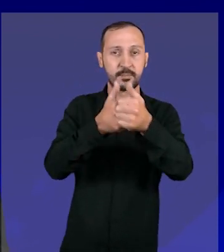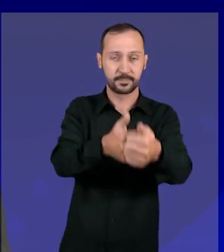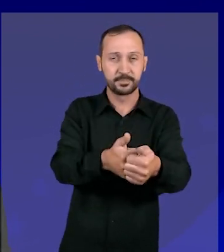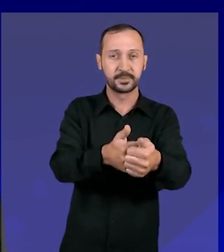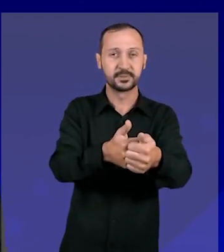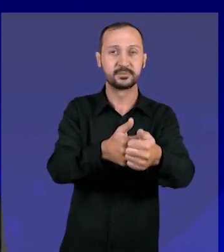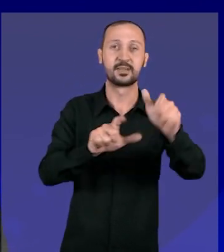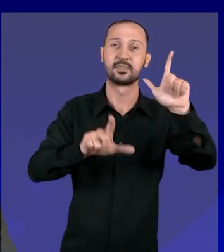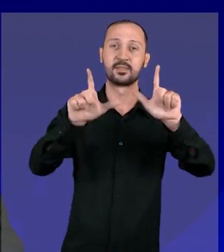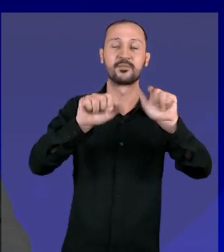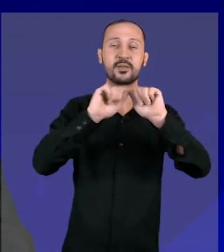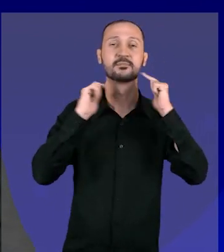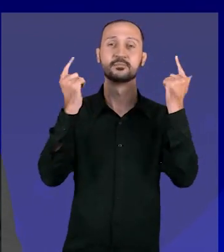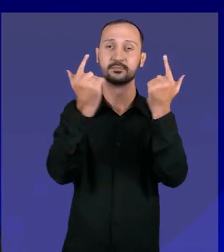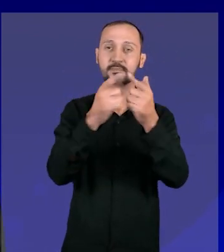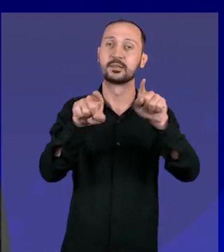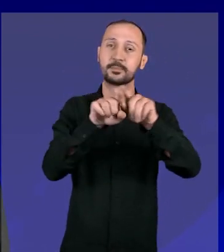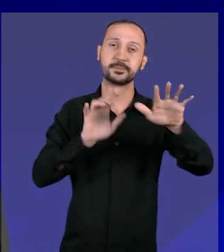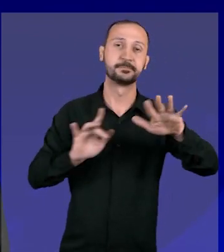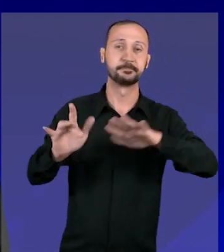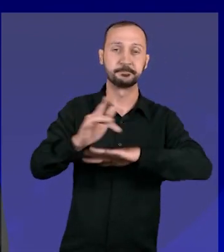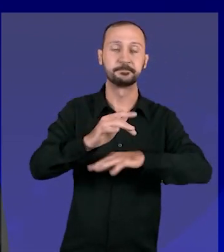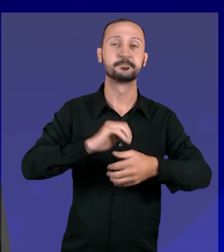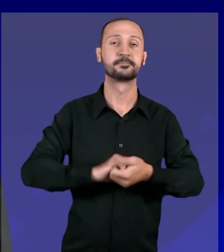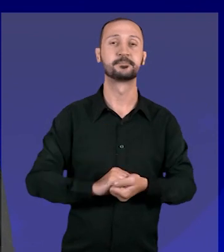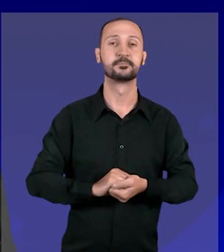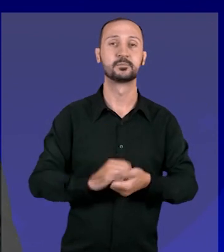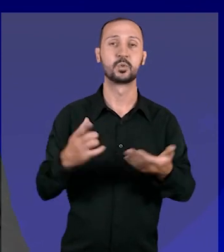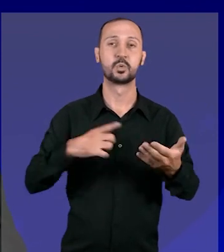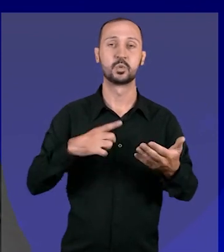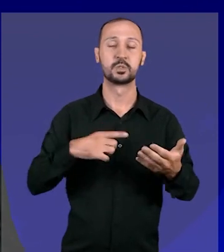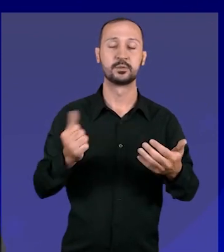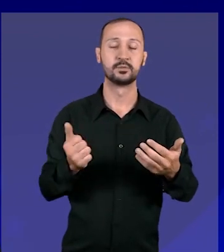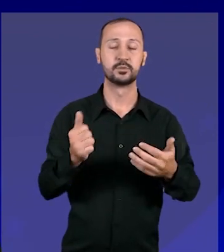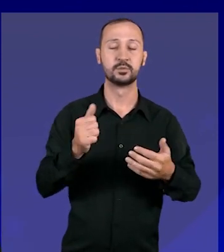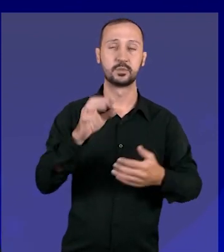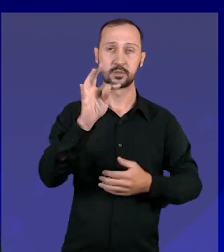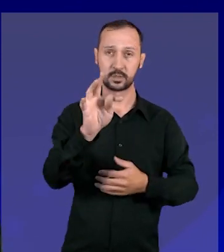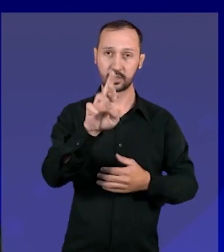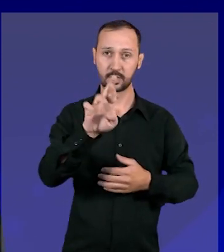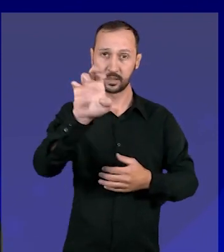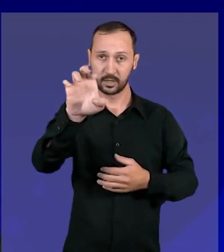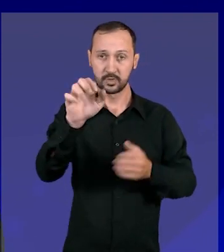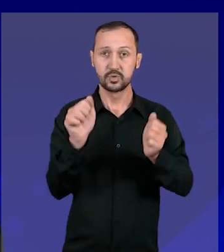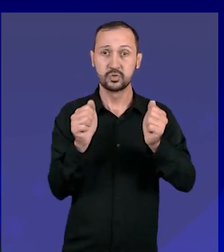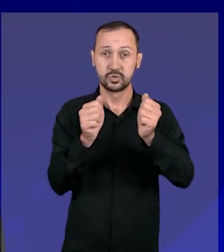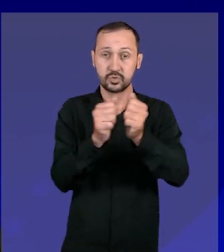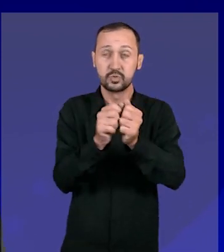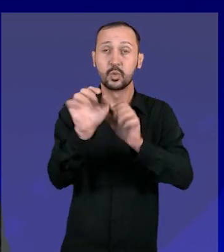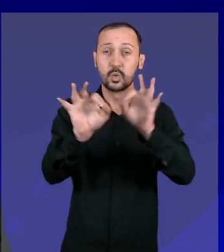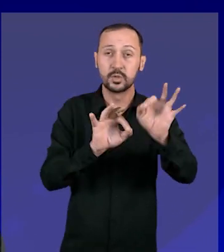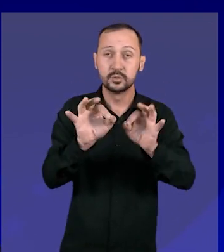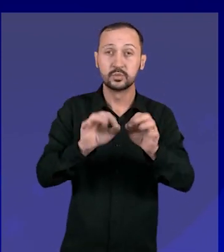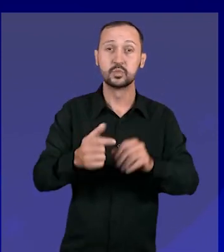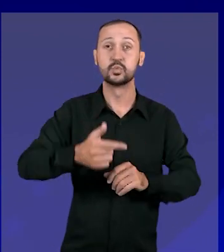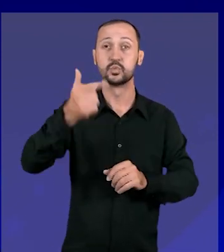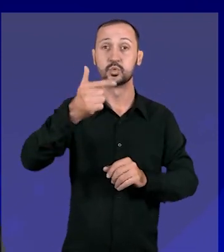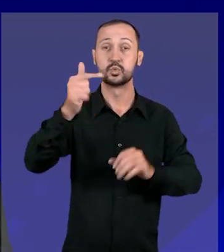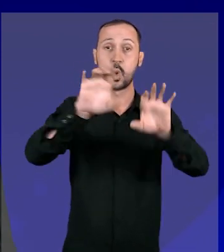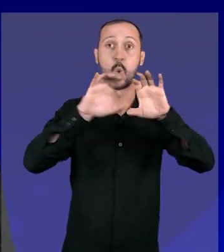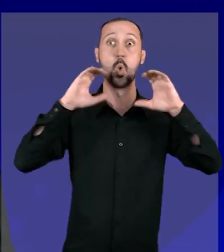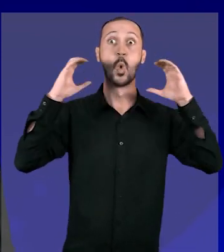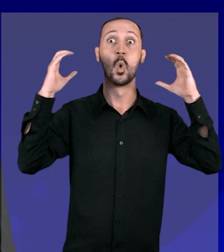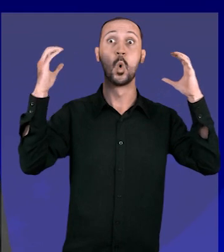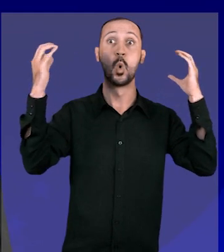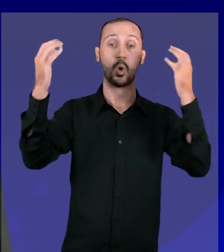a TV Assembleia e as mídias digitais da Casa de Leis. O TRE, por meio da Escola Judiciária Eleitoral, realizou o